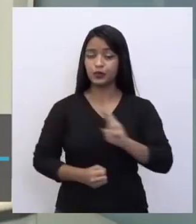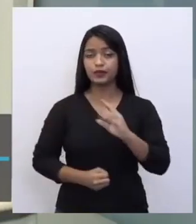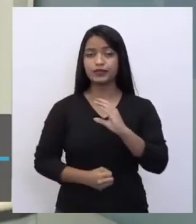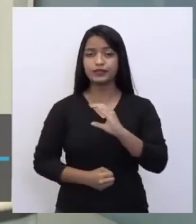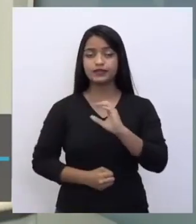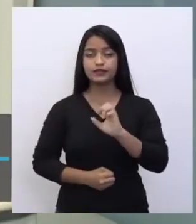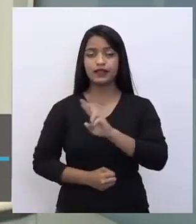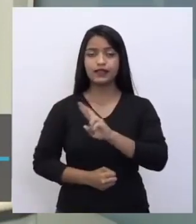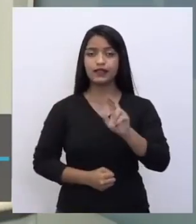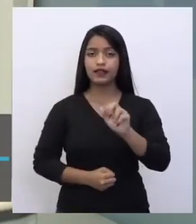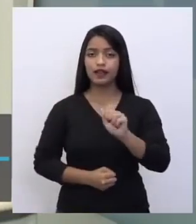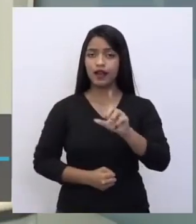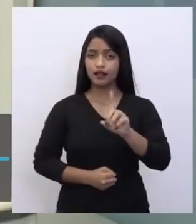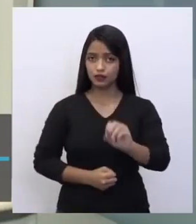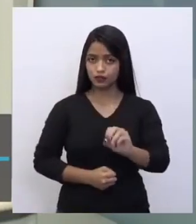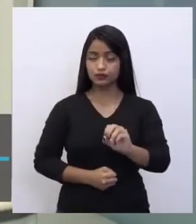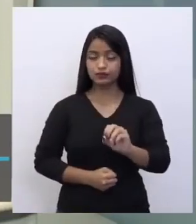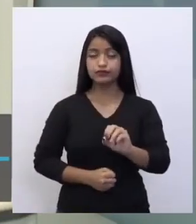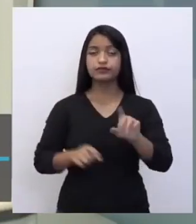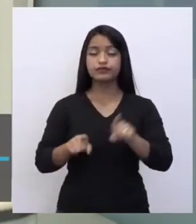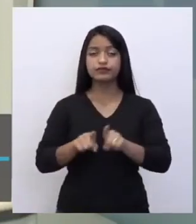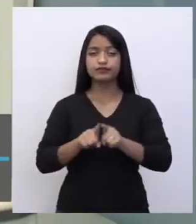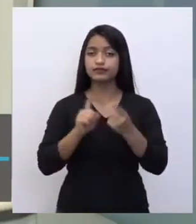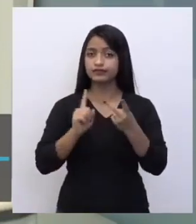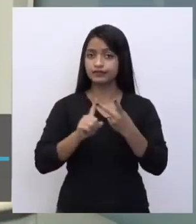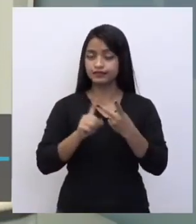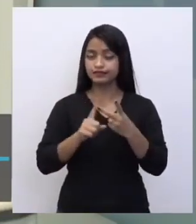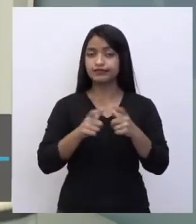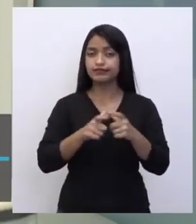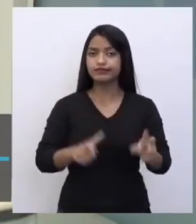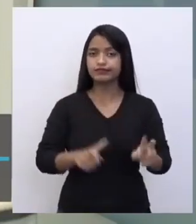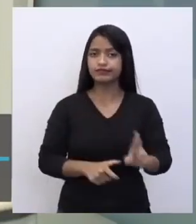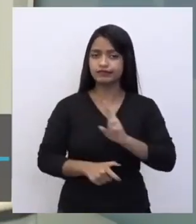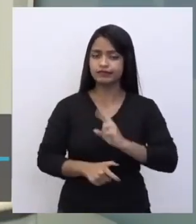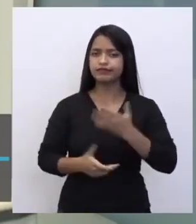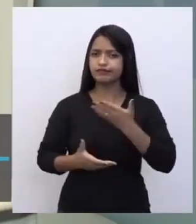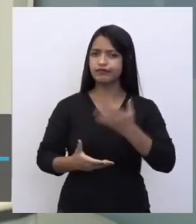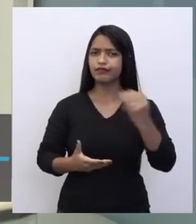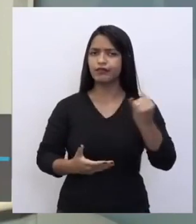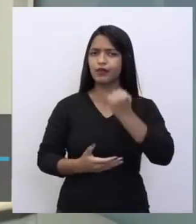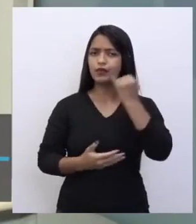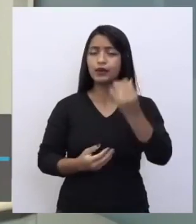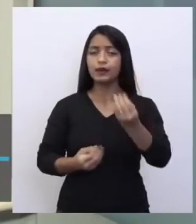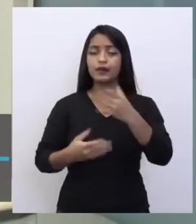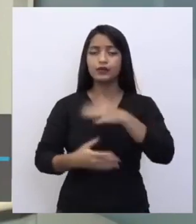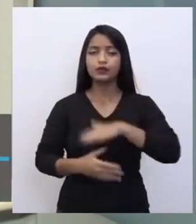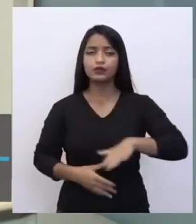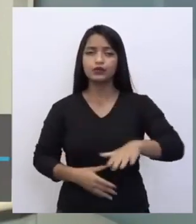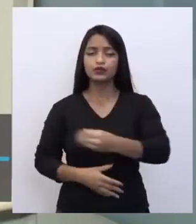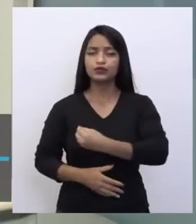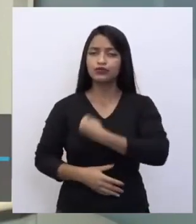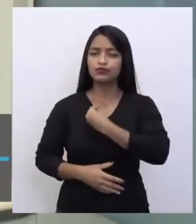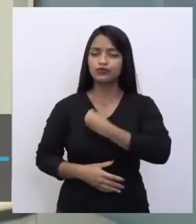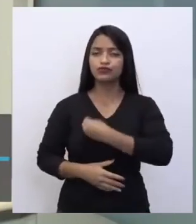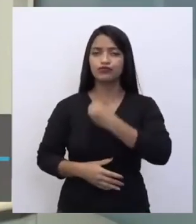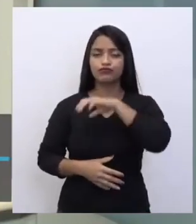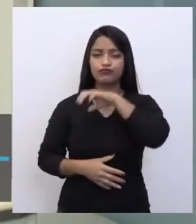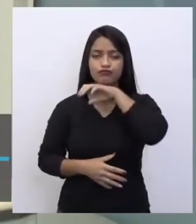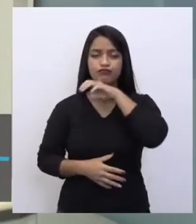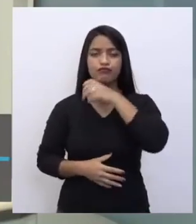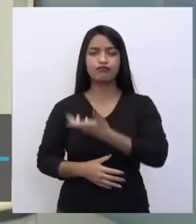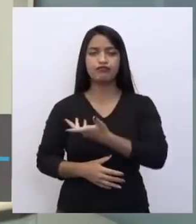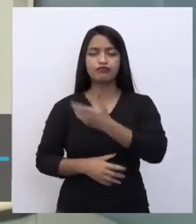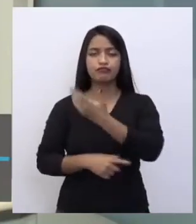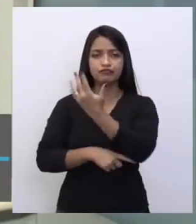questão, a maioria respondeu que é importante para a preservação da biodiversidade e em algumas respostas